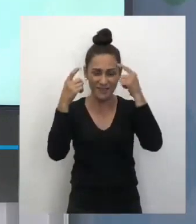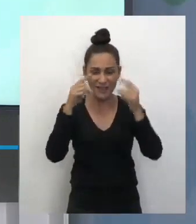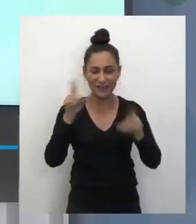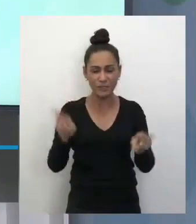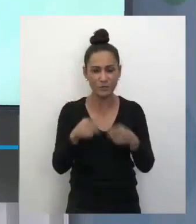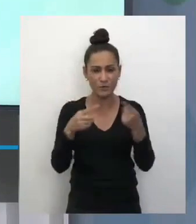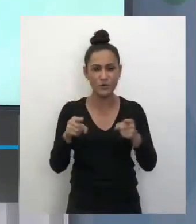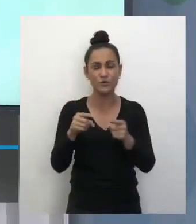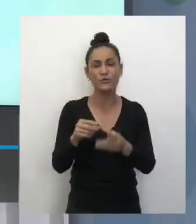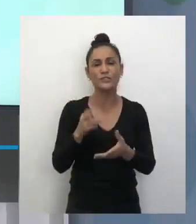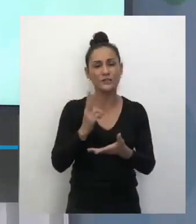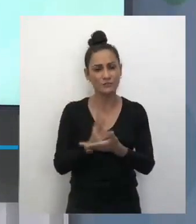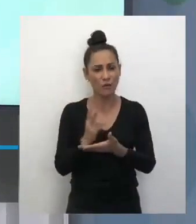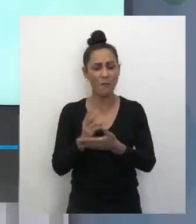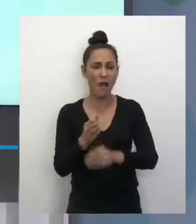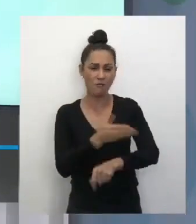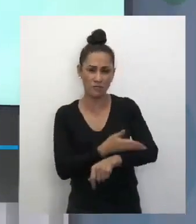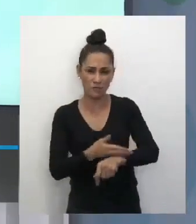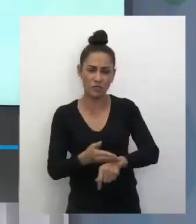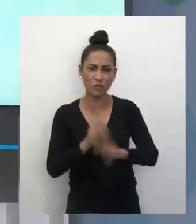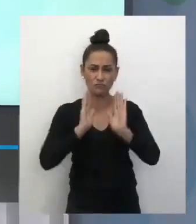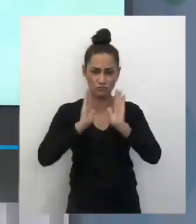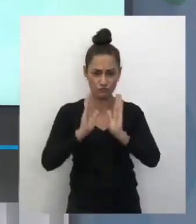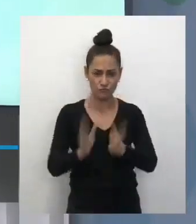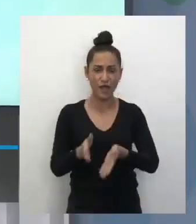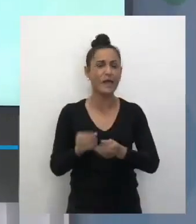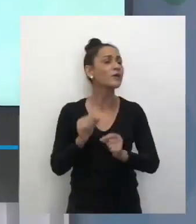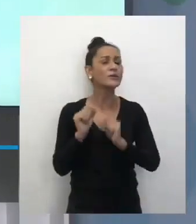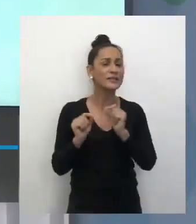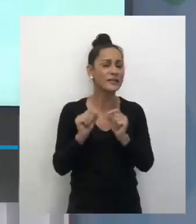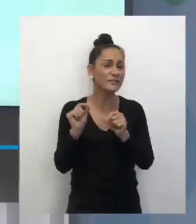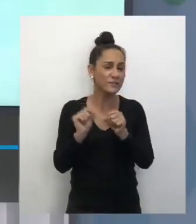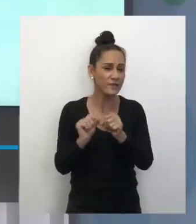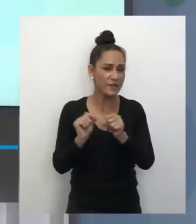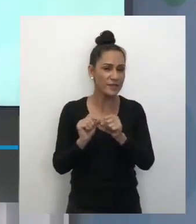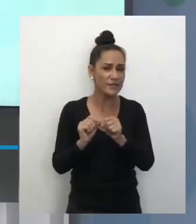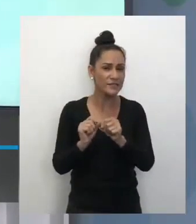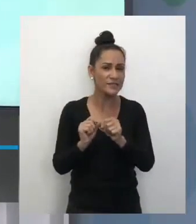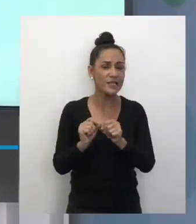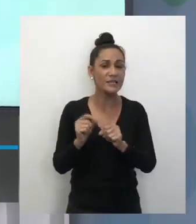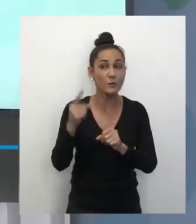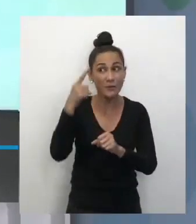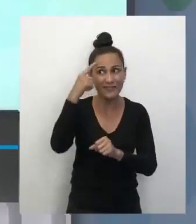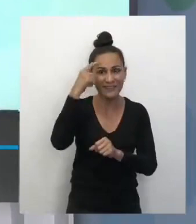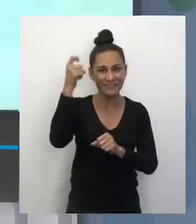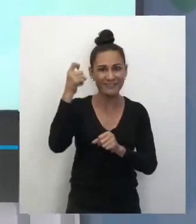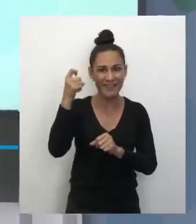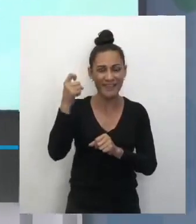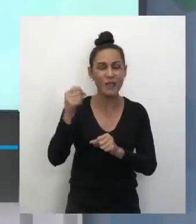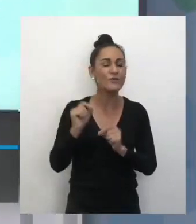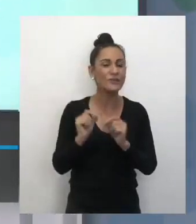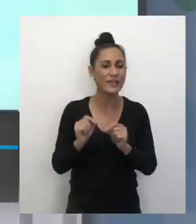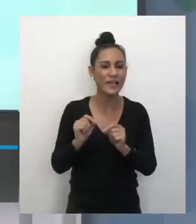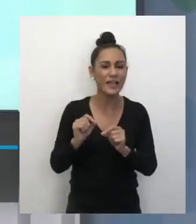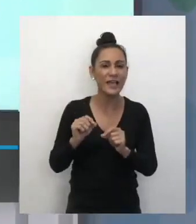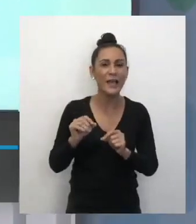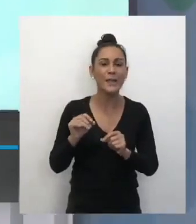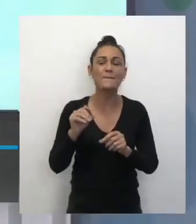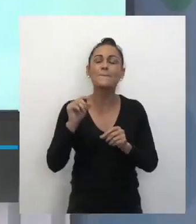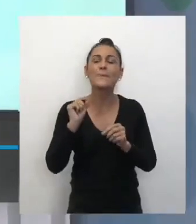conhece, tradicionais, etc. Então, o que ele fez? Né? Qual foi uma de suas grandes ideias? Ele pegou